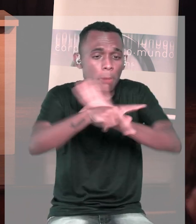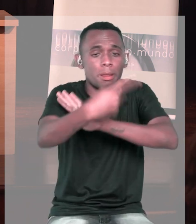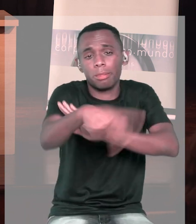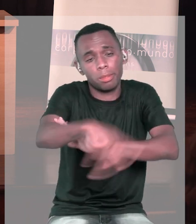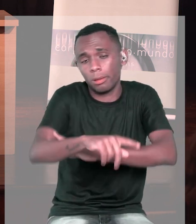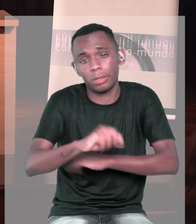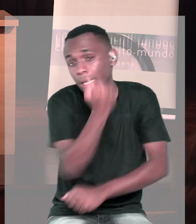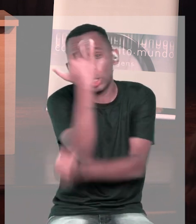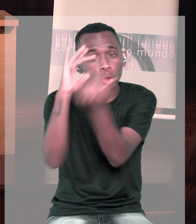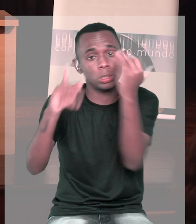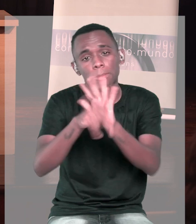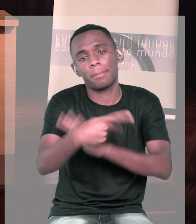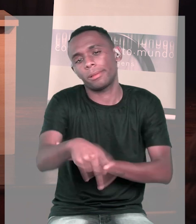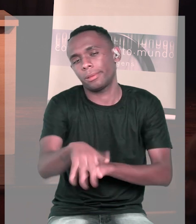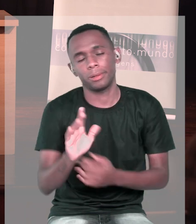natureza.